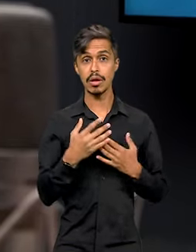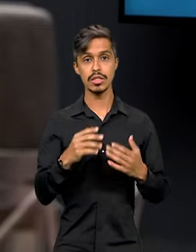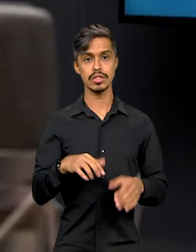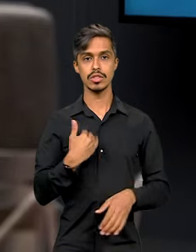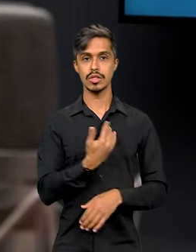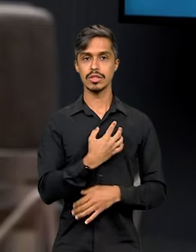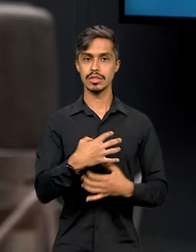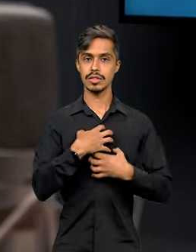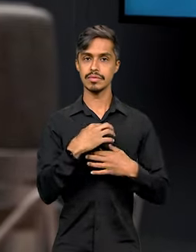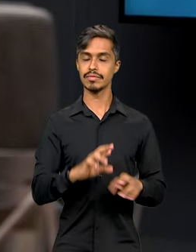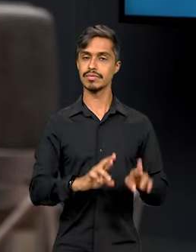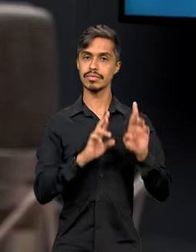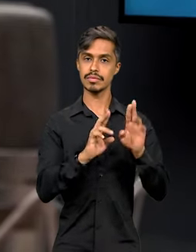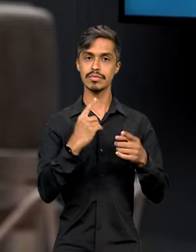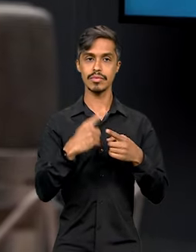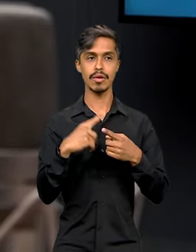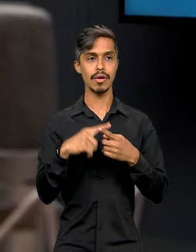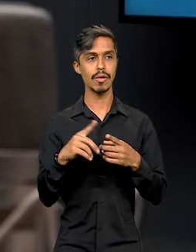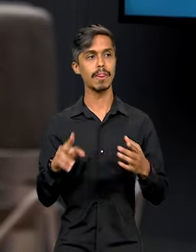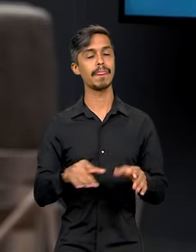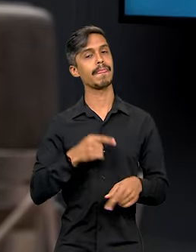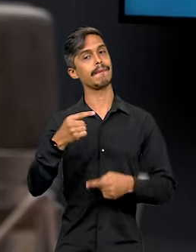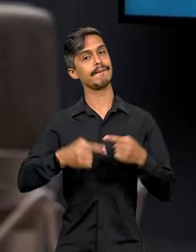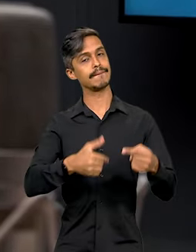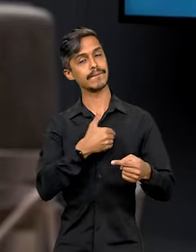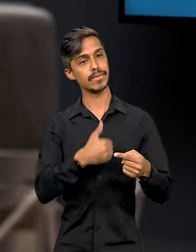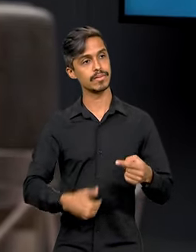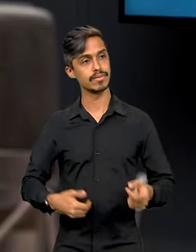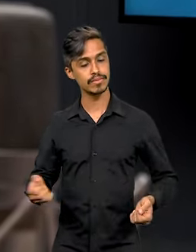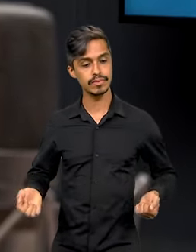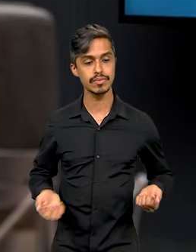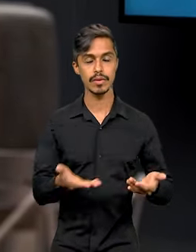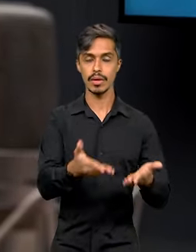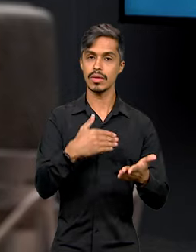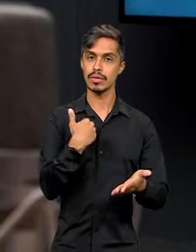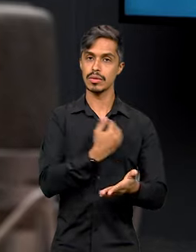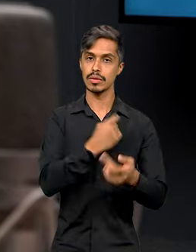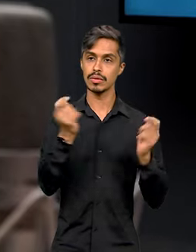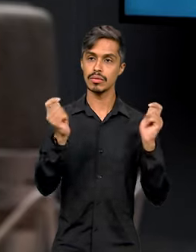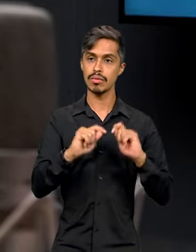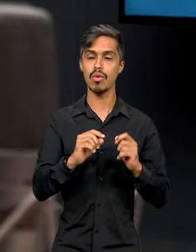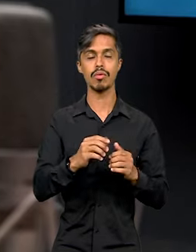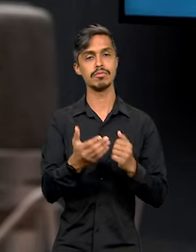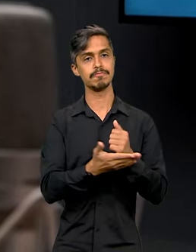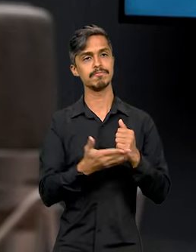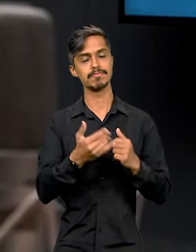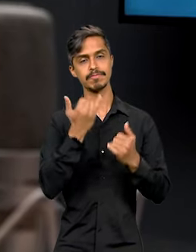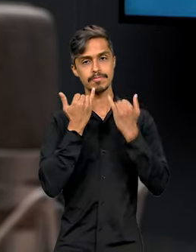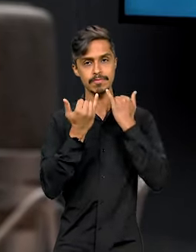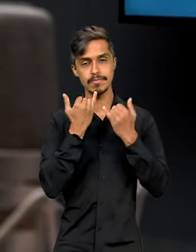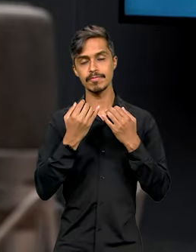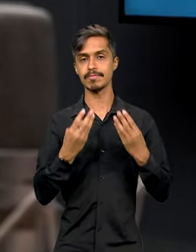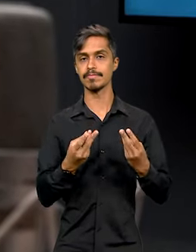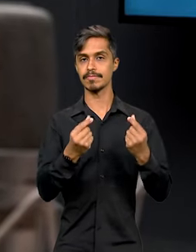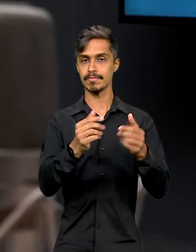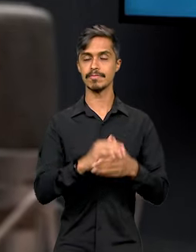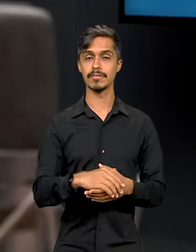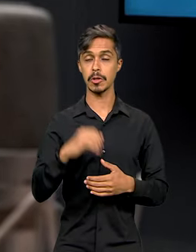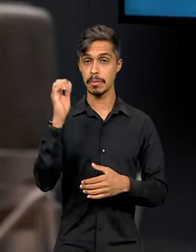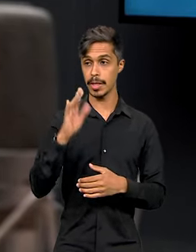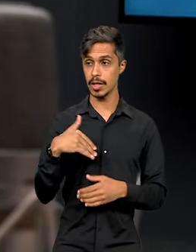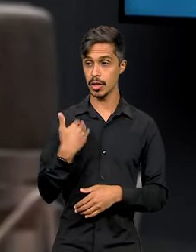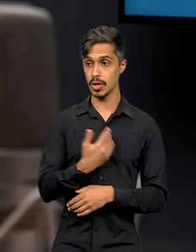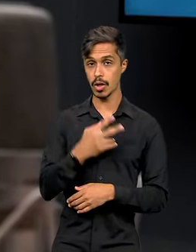que nos dá esperança de que quando se implementam políticas públicas de maneira apropriada podemos lograr avances significativos E no caso do Brasil